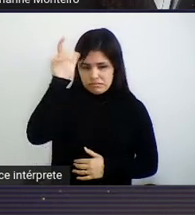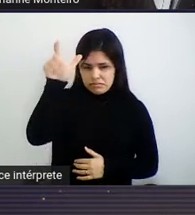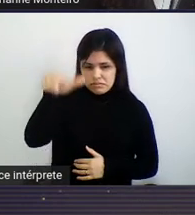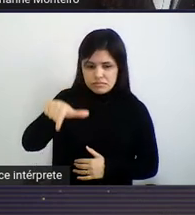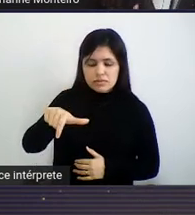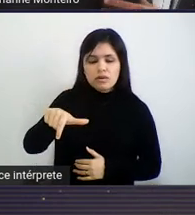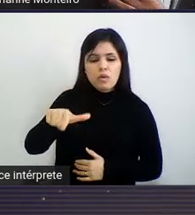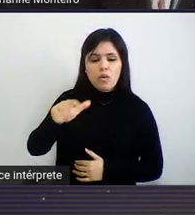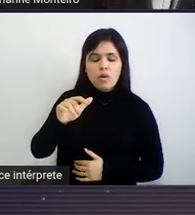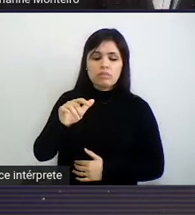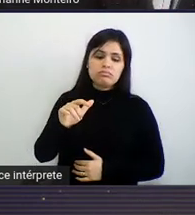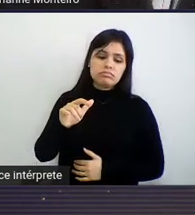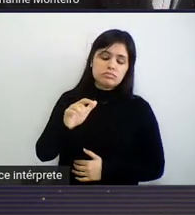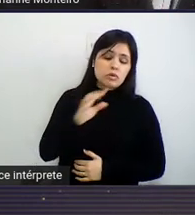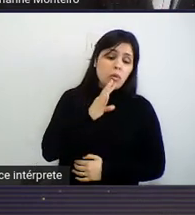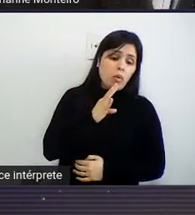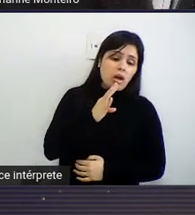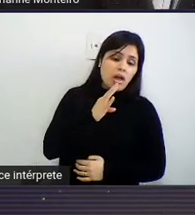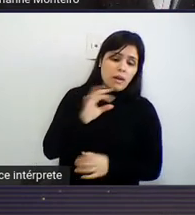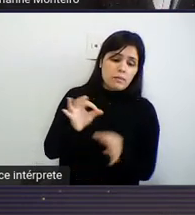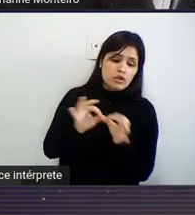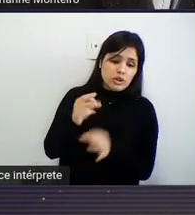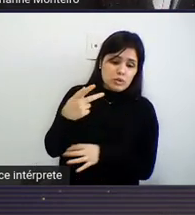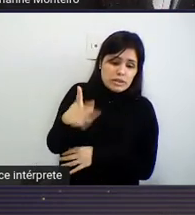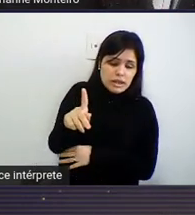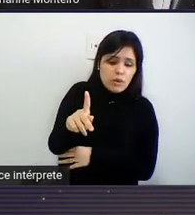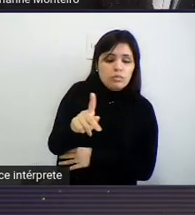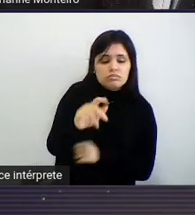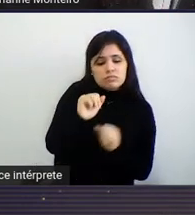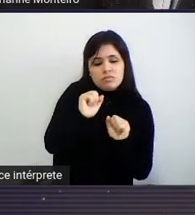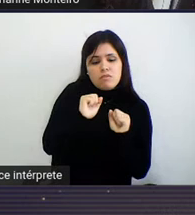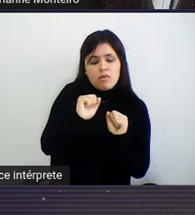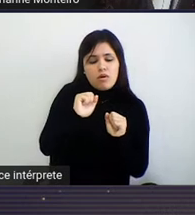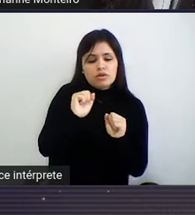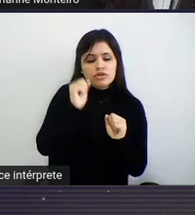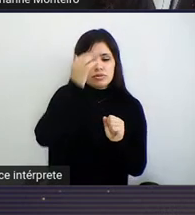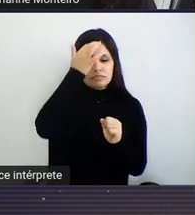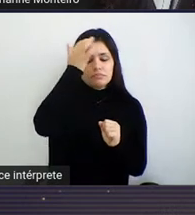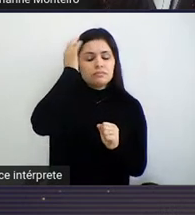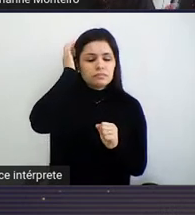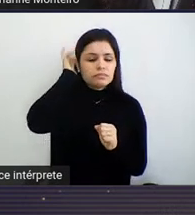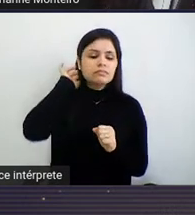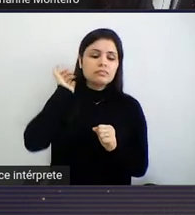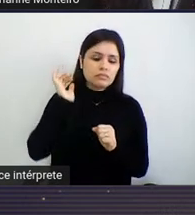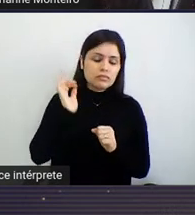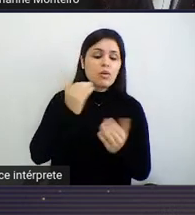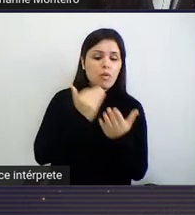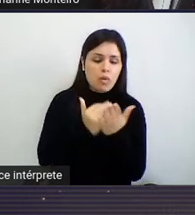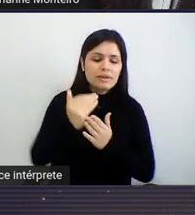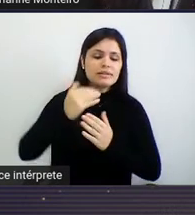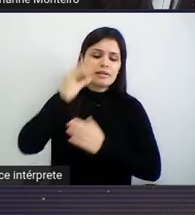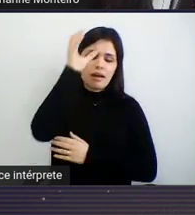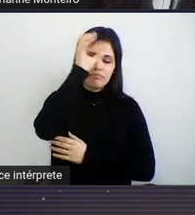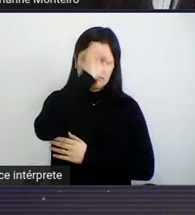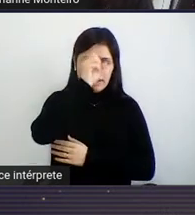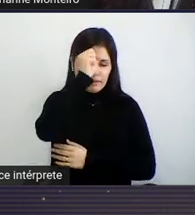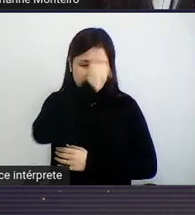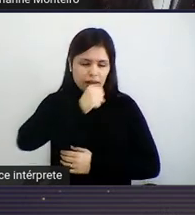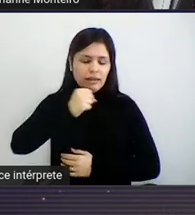conhecer seu projeto, conseguir o link do seu projeto no GitHub, essa pessoa possa claramente entender o que é e como ela consegue usar